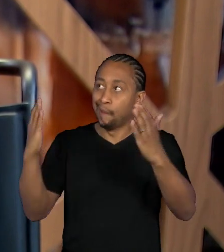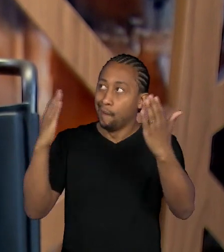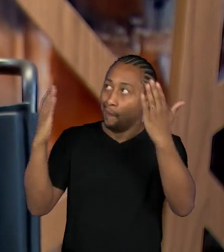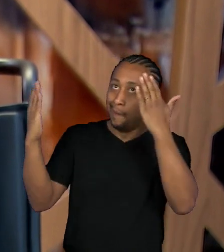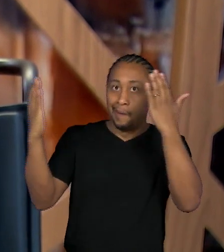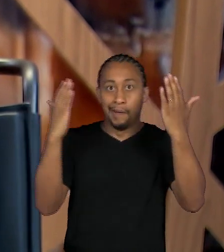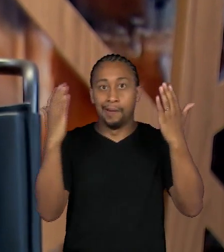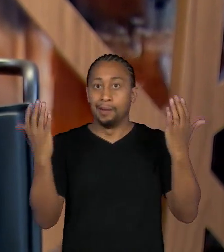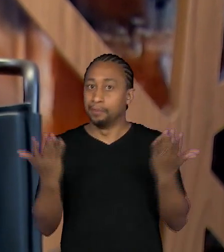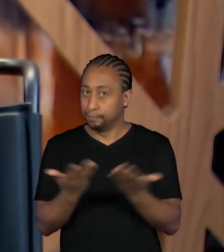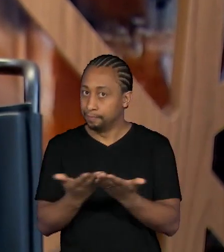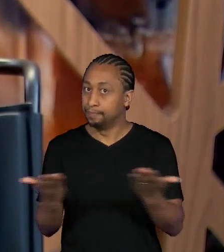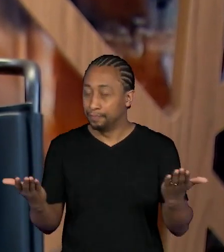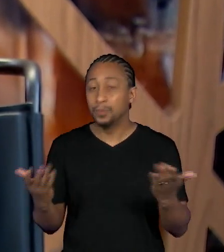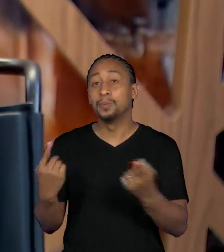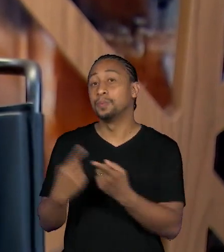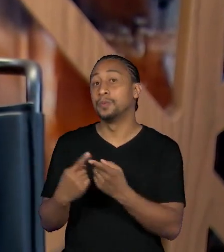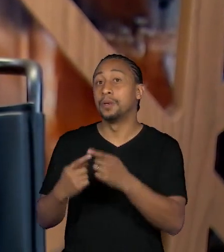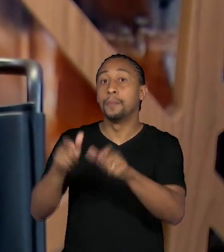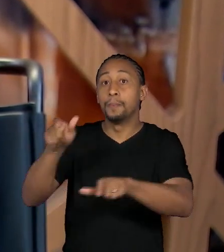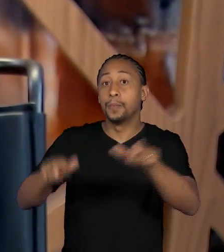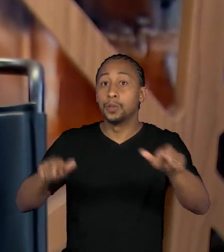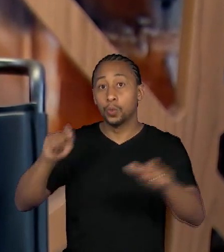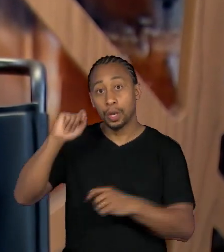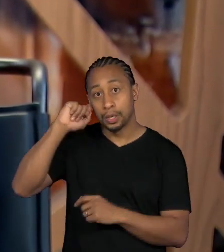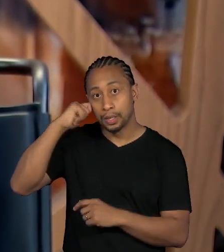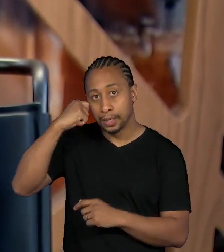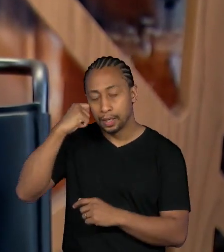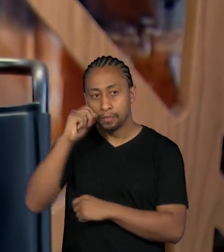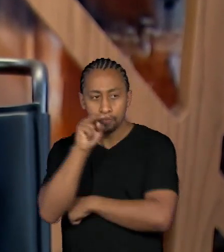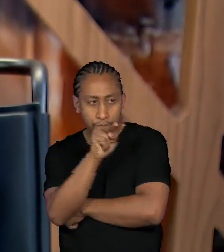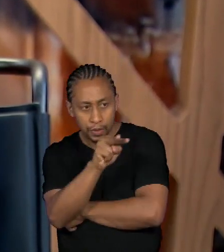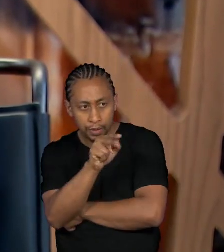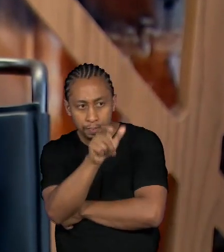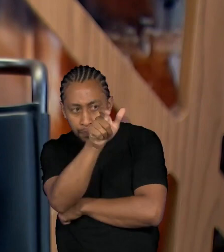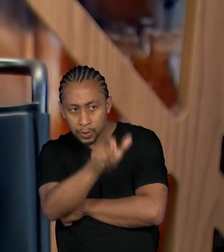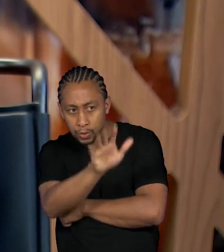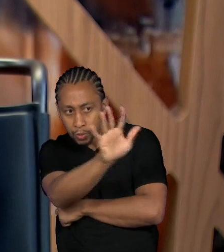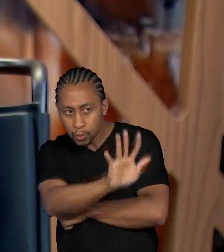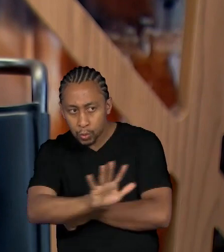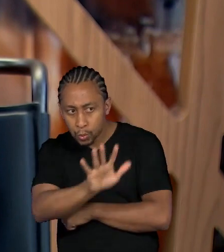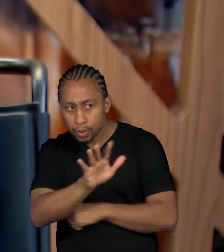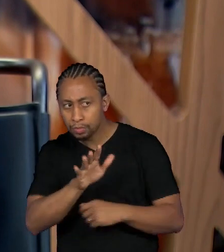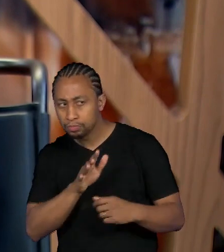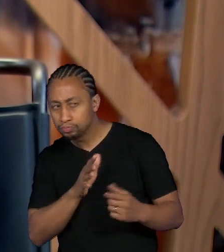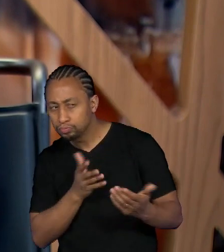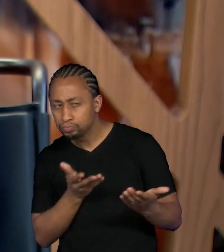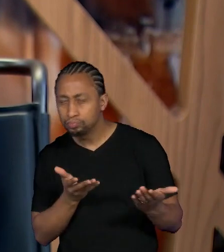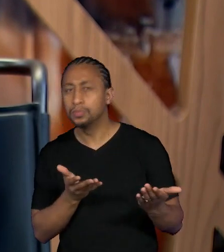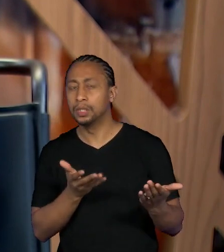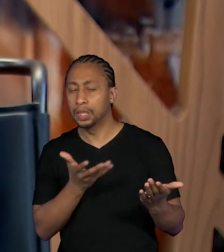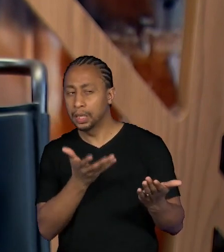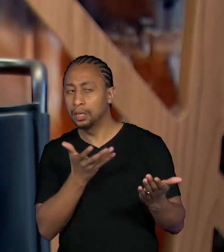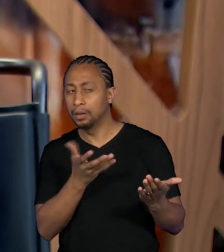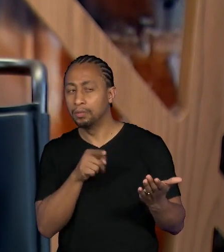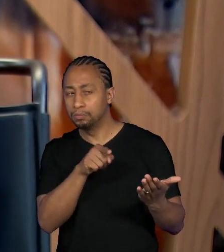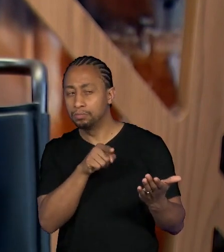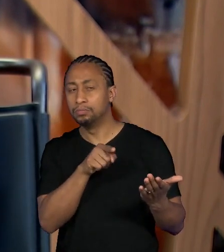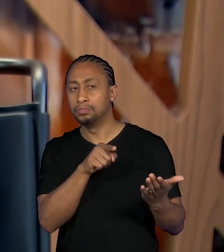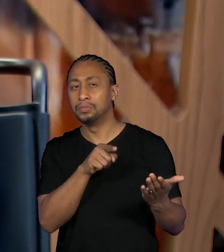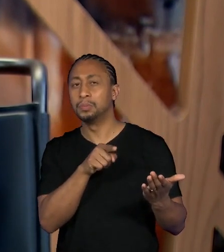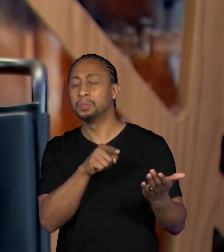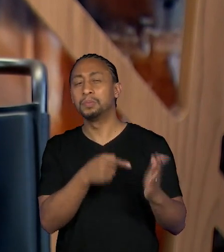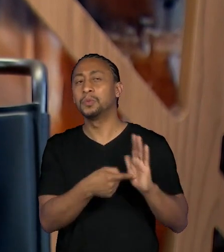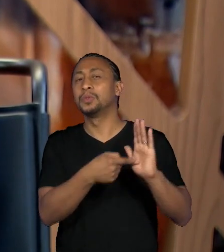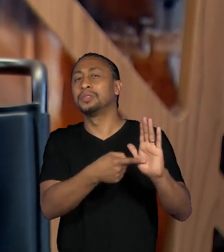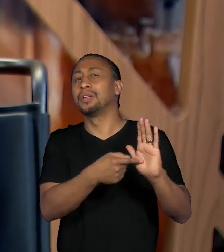Porque quando uma pessoa negra vê um traço que identifica a sua